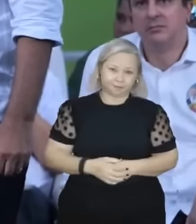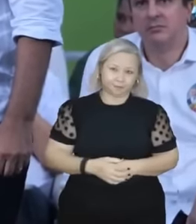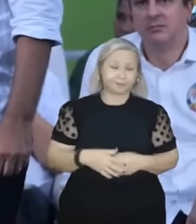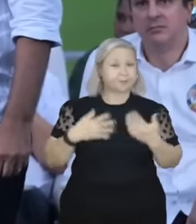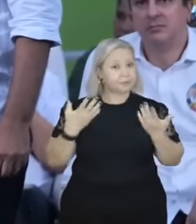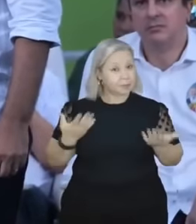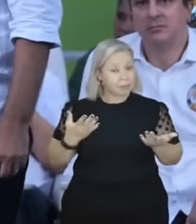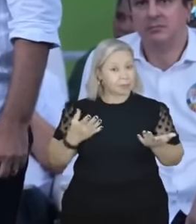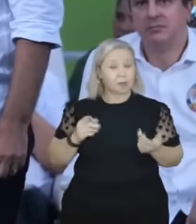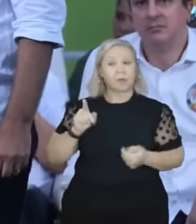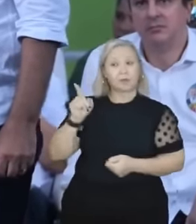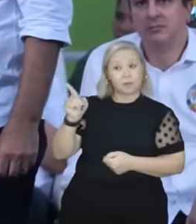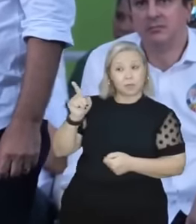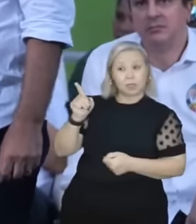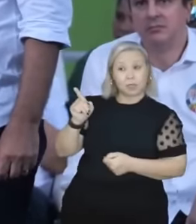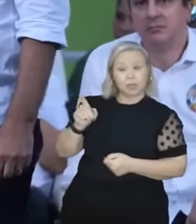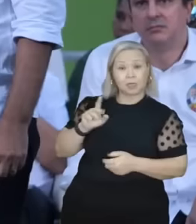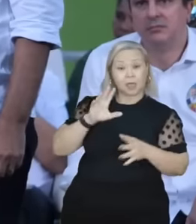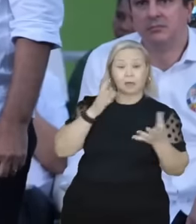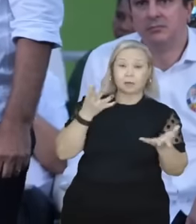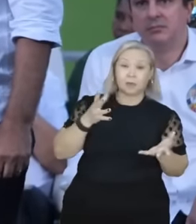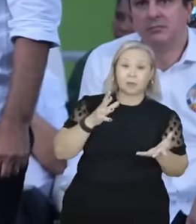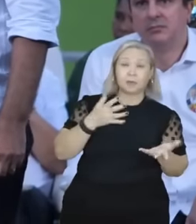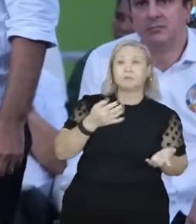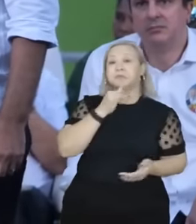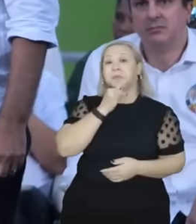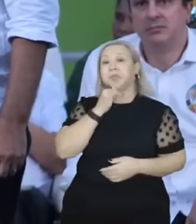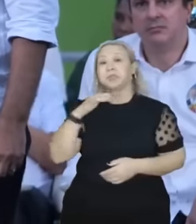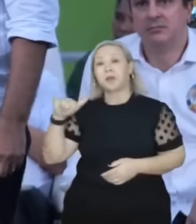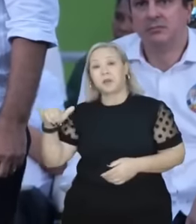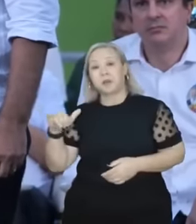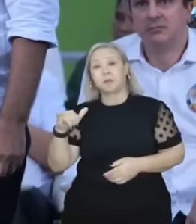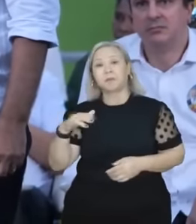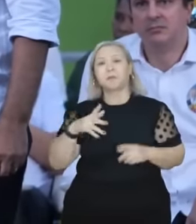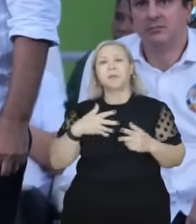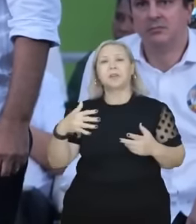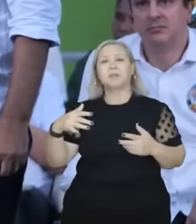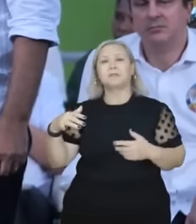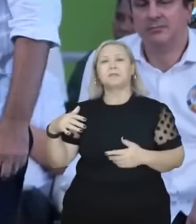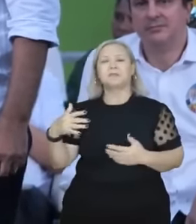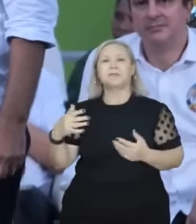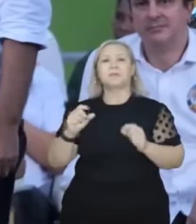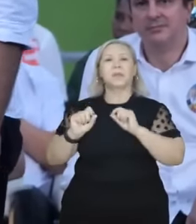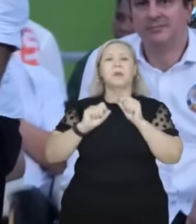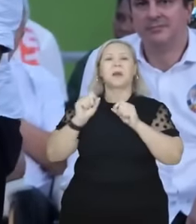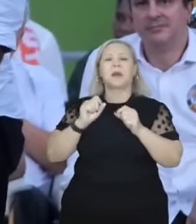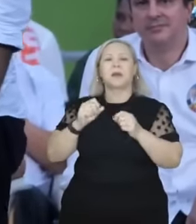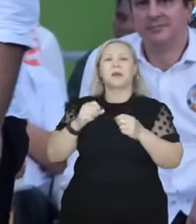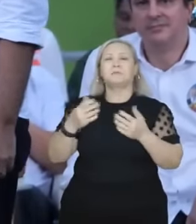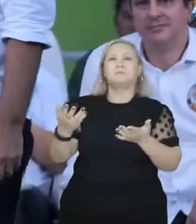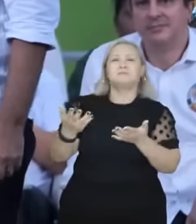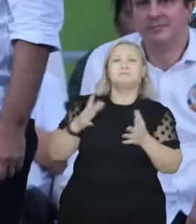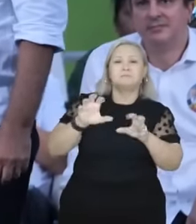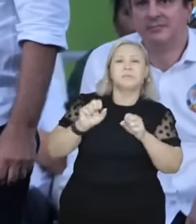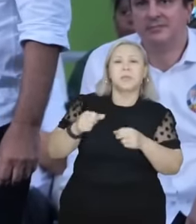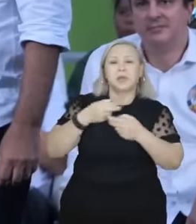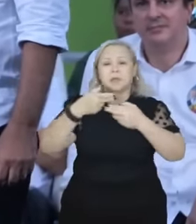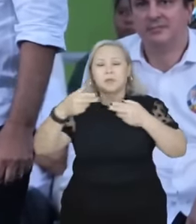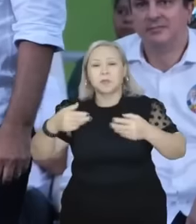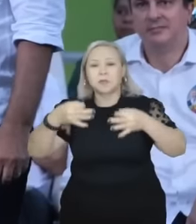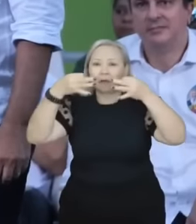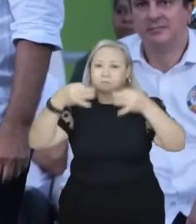pegando um avião já em voo de cruzeiro. Não tem muito risco. O que você